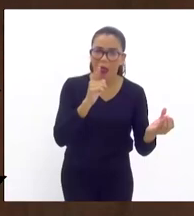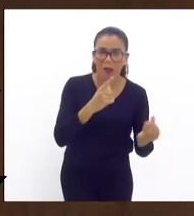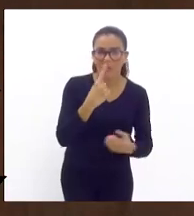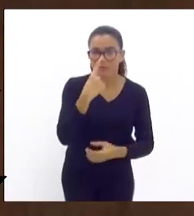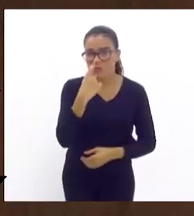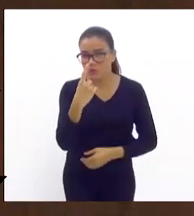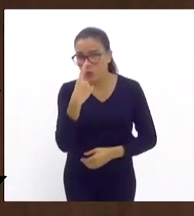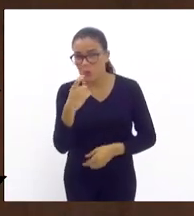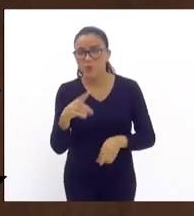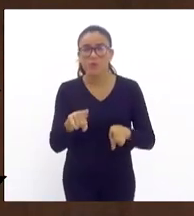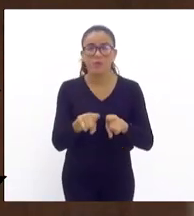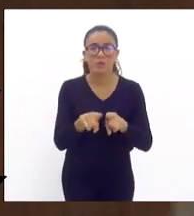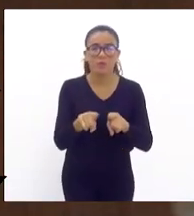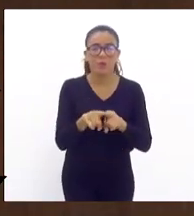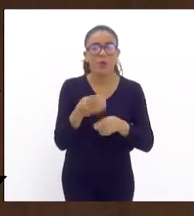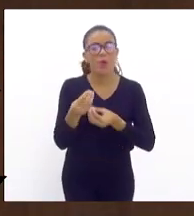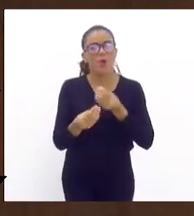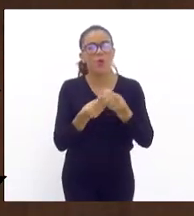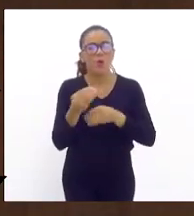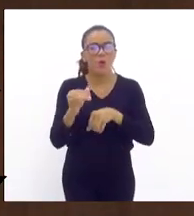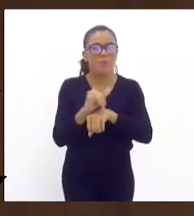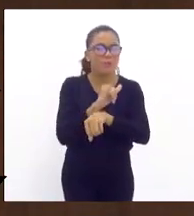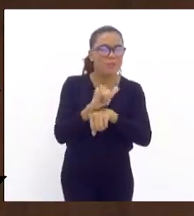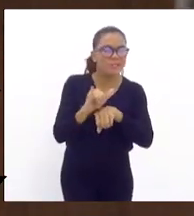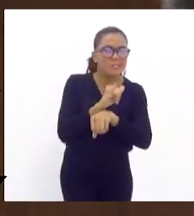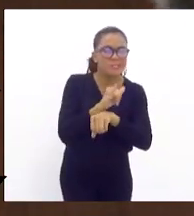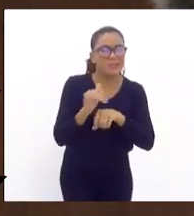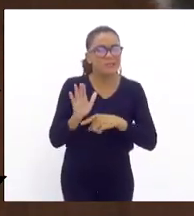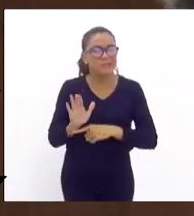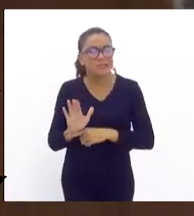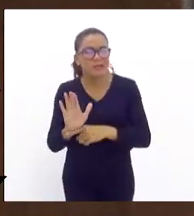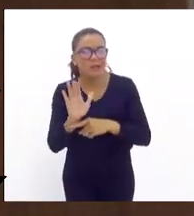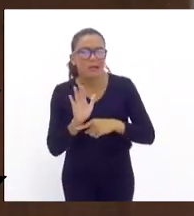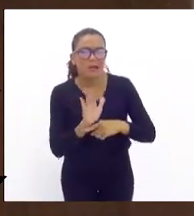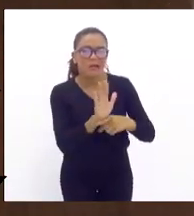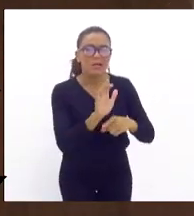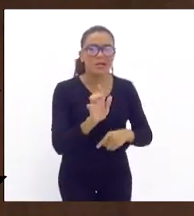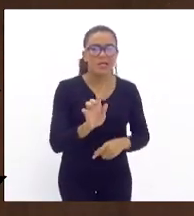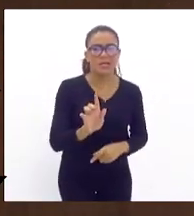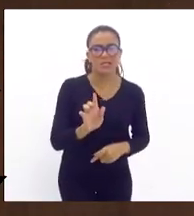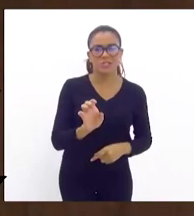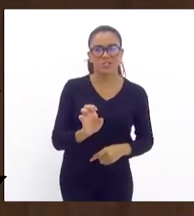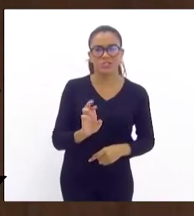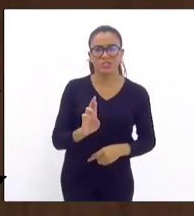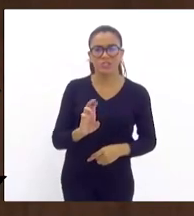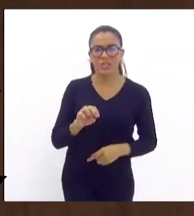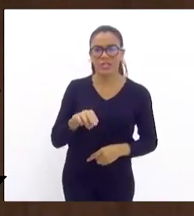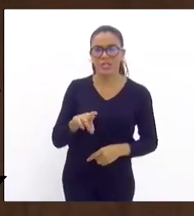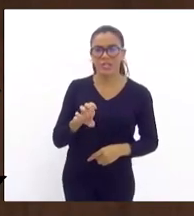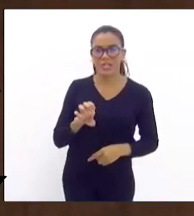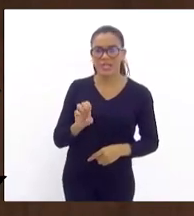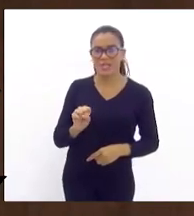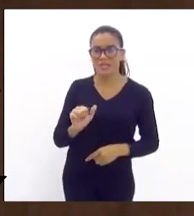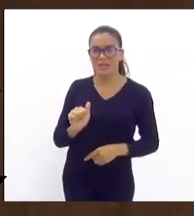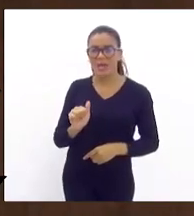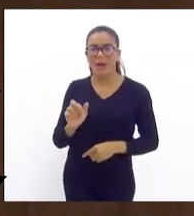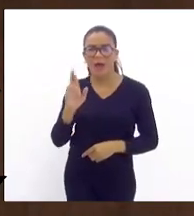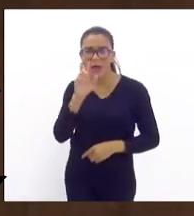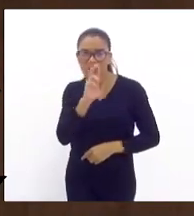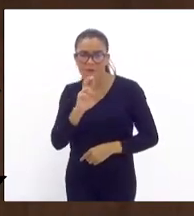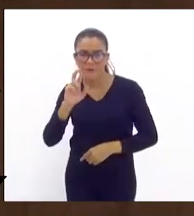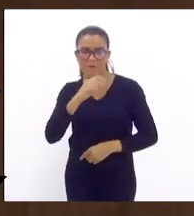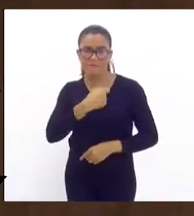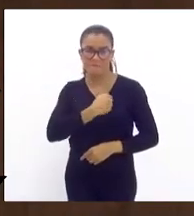ver como a gente pode ajudar a Genersa a a fiscalizar. Mas a questão